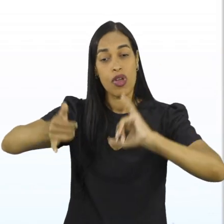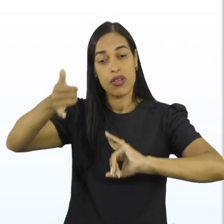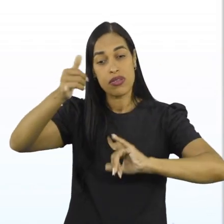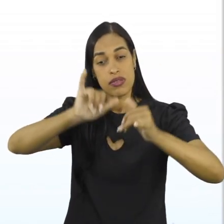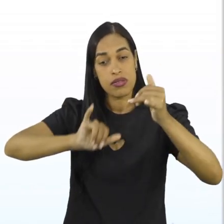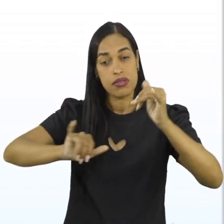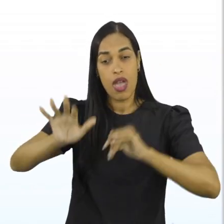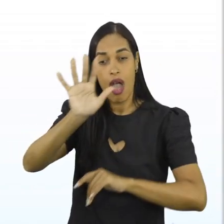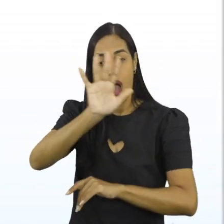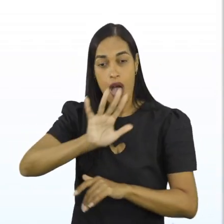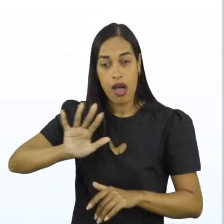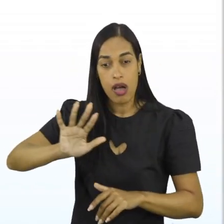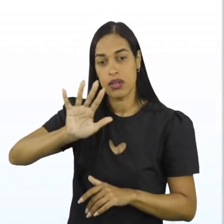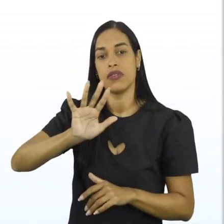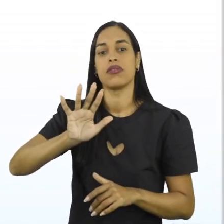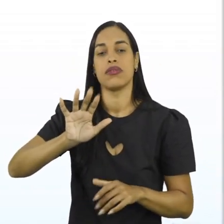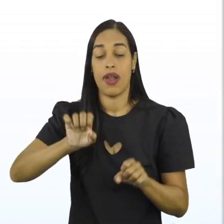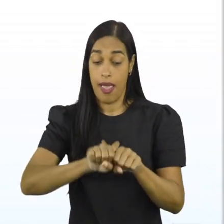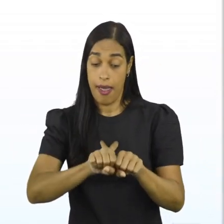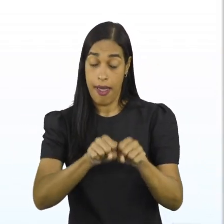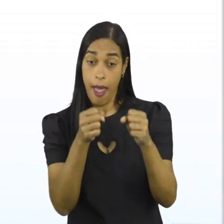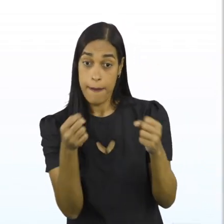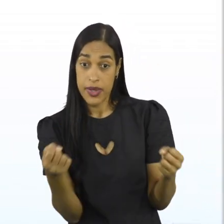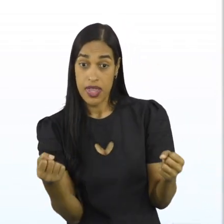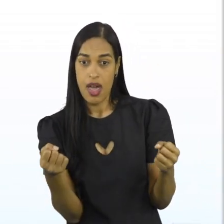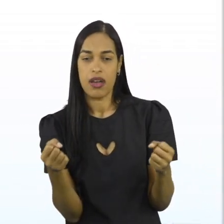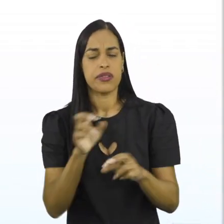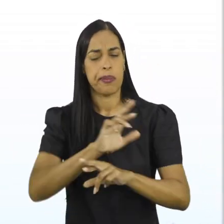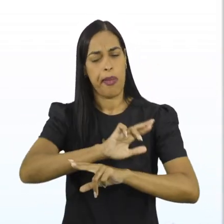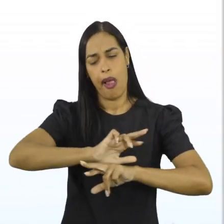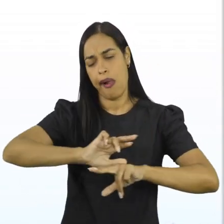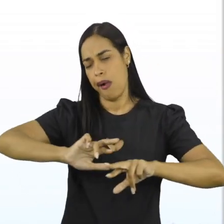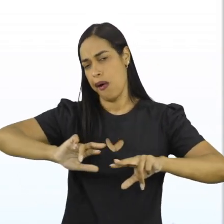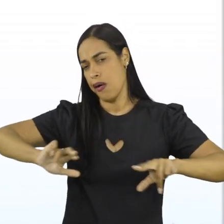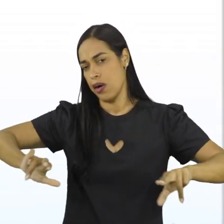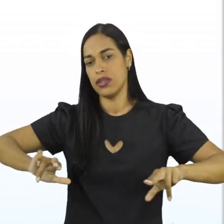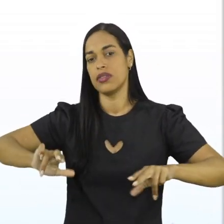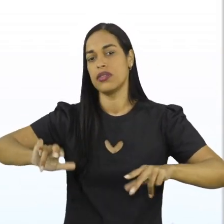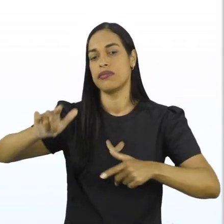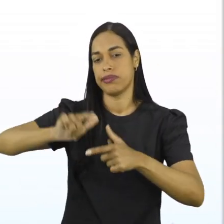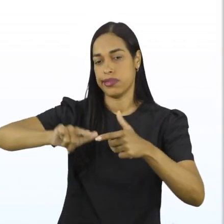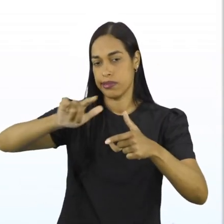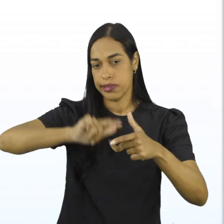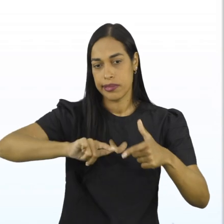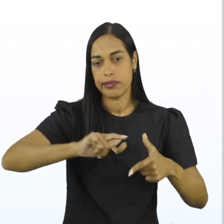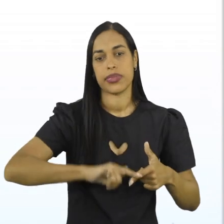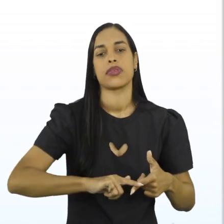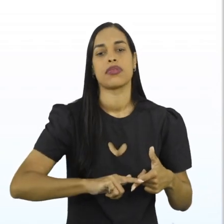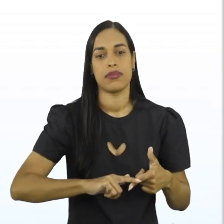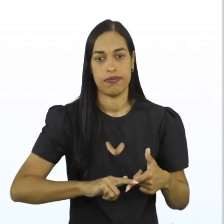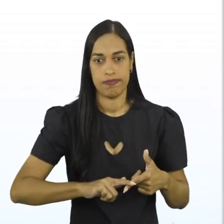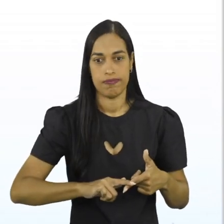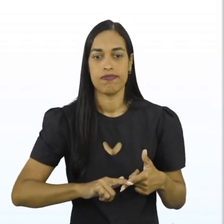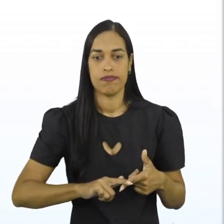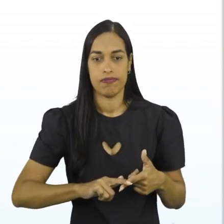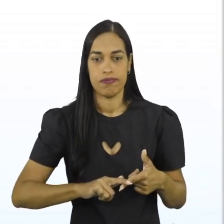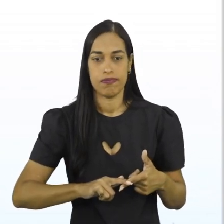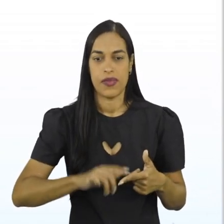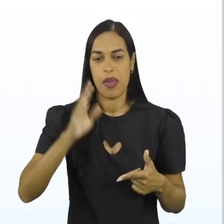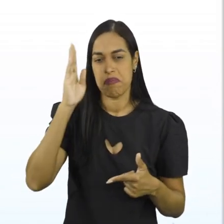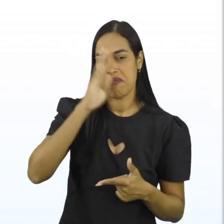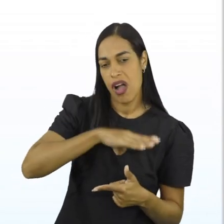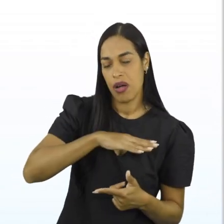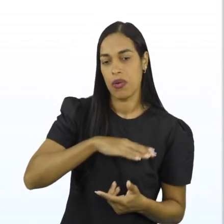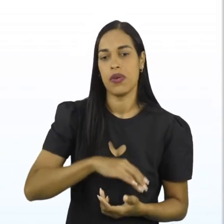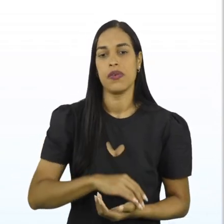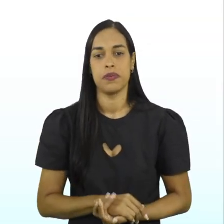Cuidado com isso. A degradação, ó, de substâncias tóxicas. Ele vai quebrar substâncias